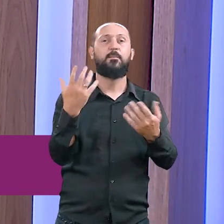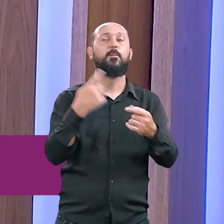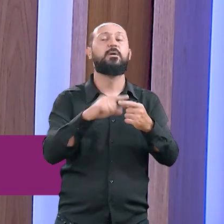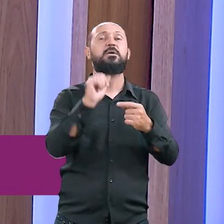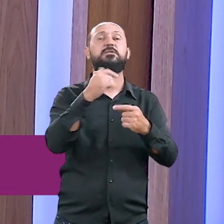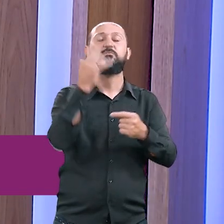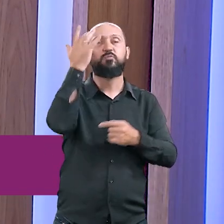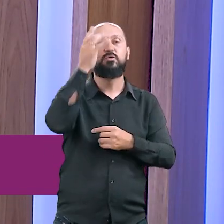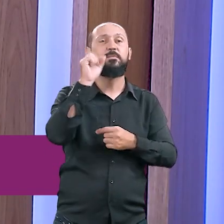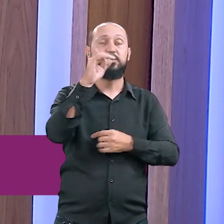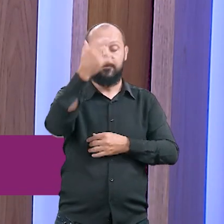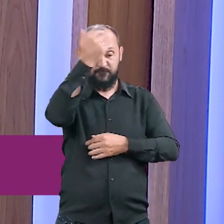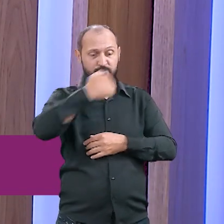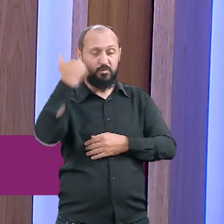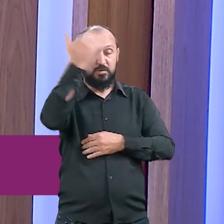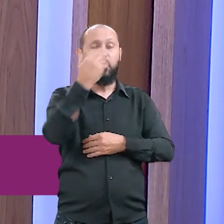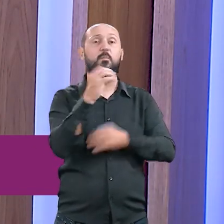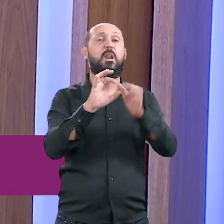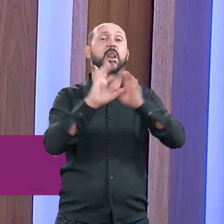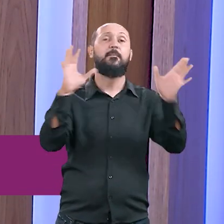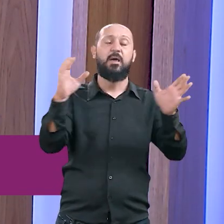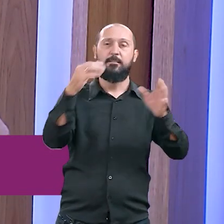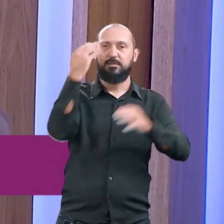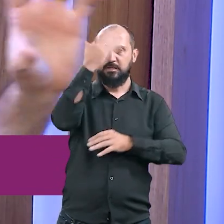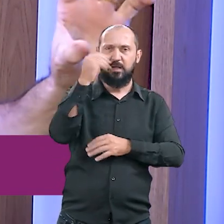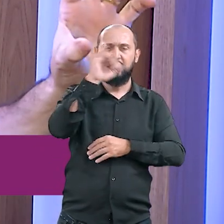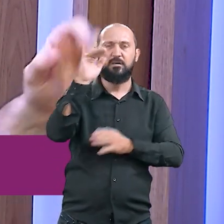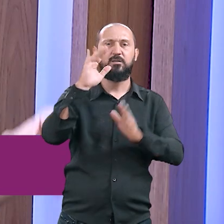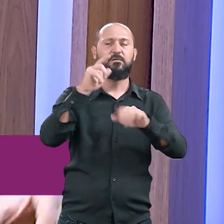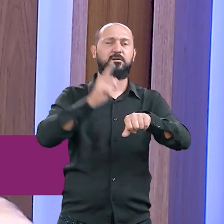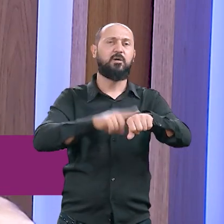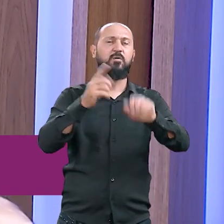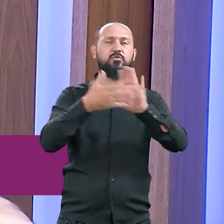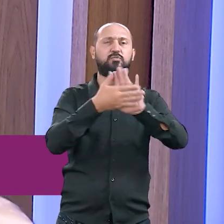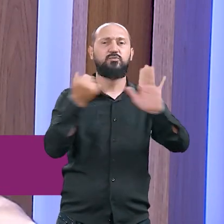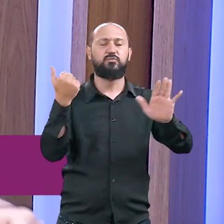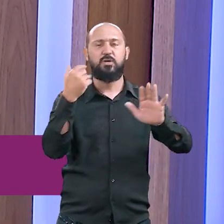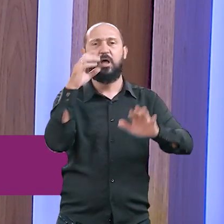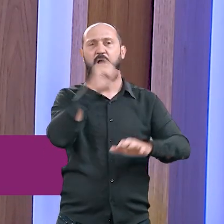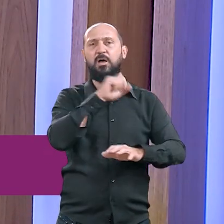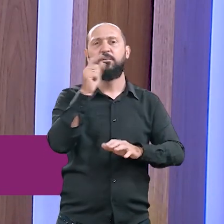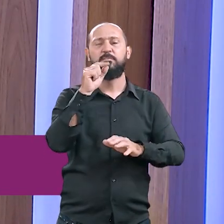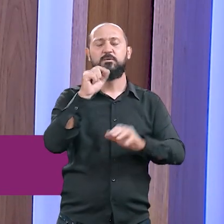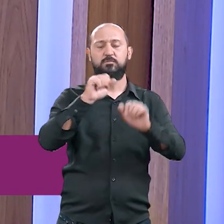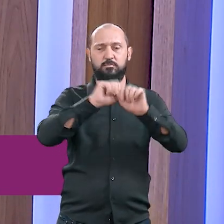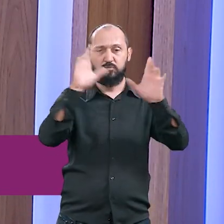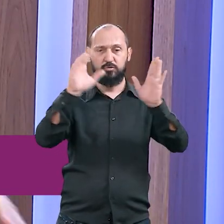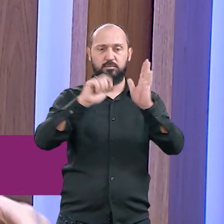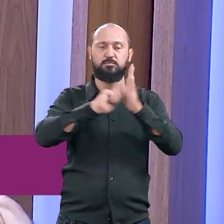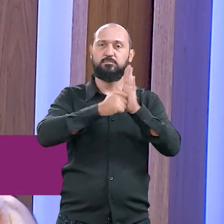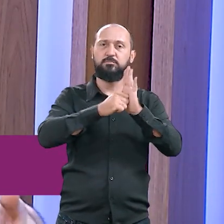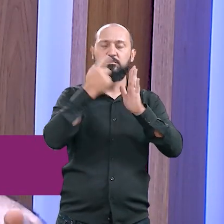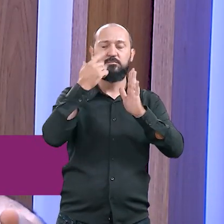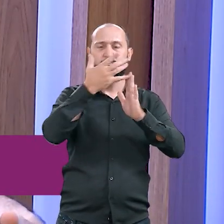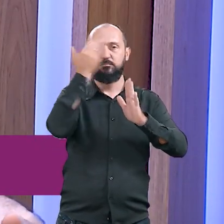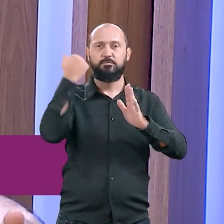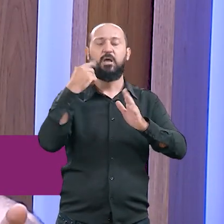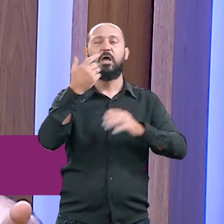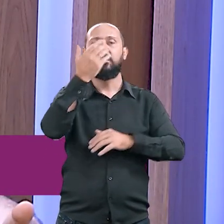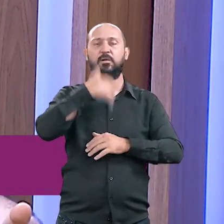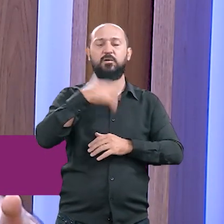Então, existe uma política dessas empresas de jogar fora essas informações o mais breve que